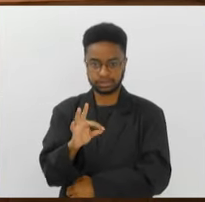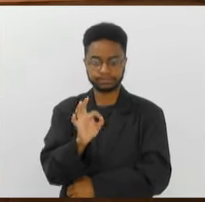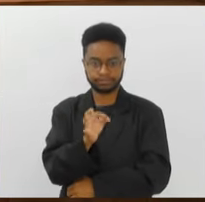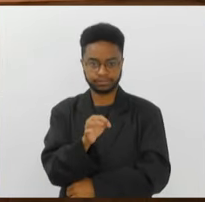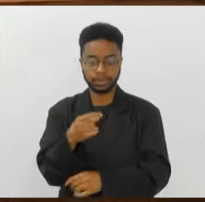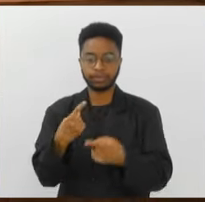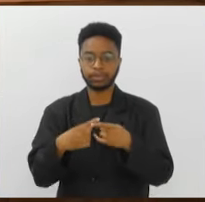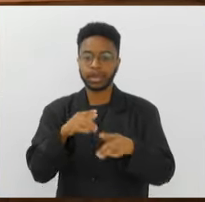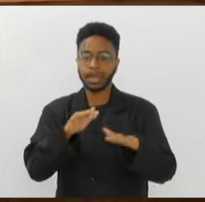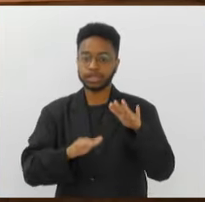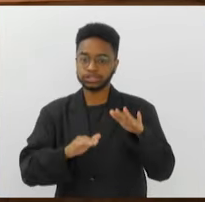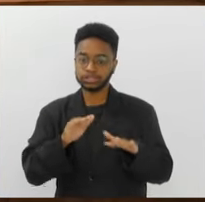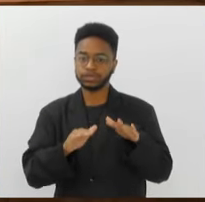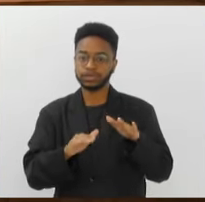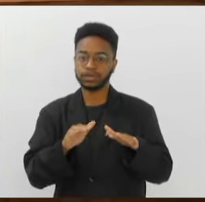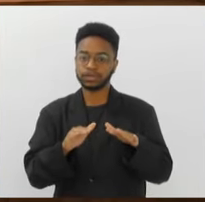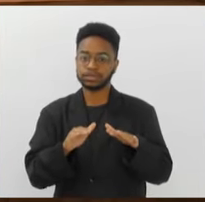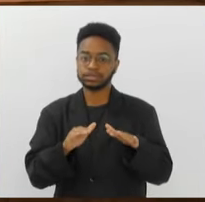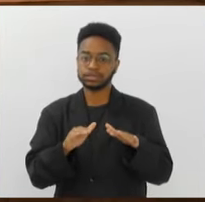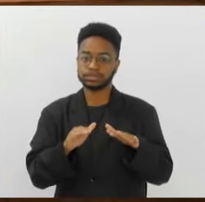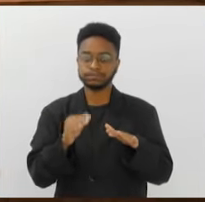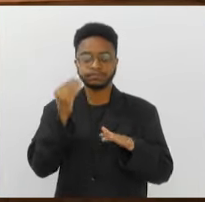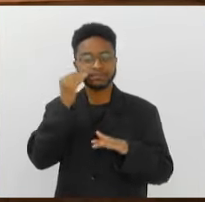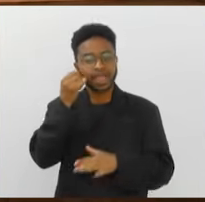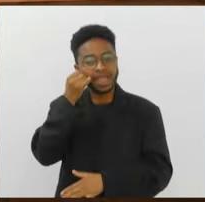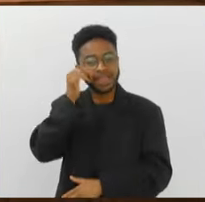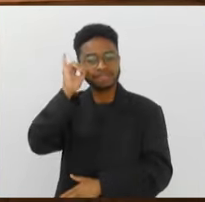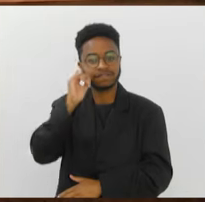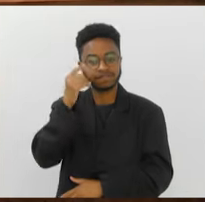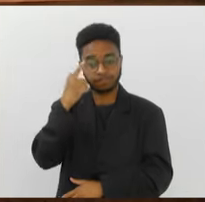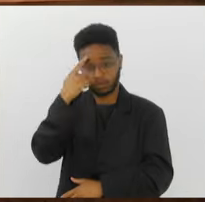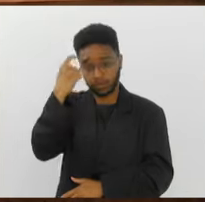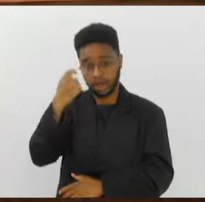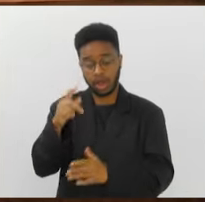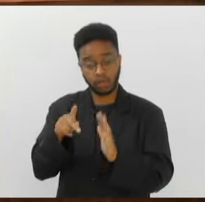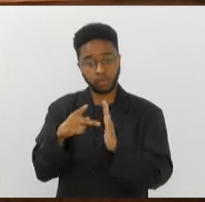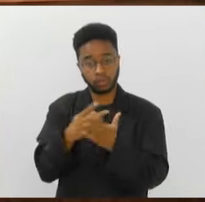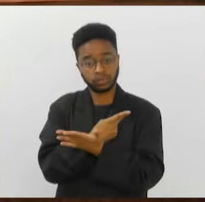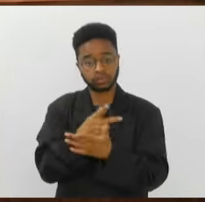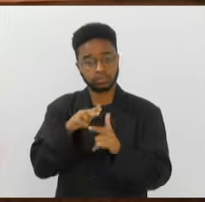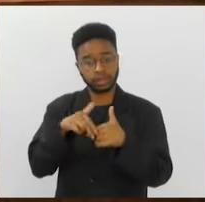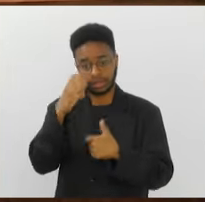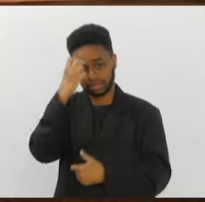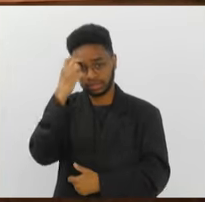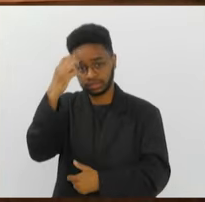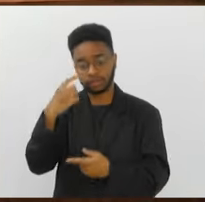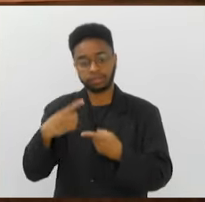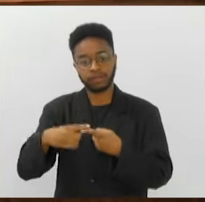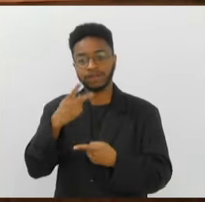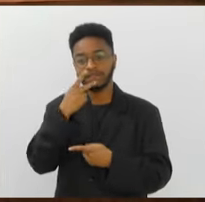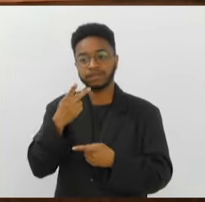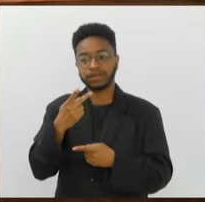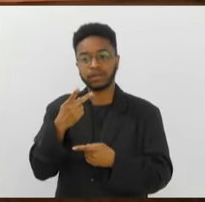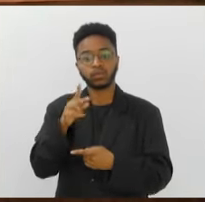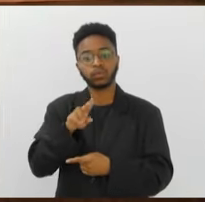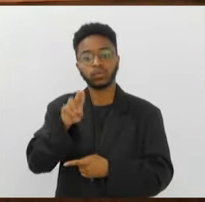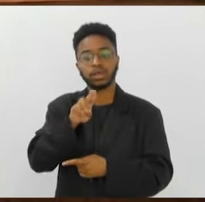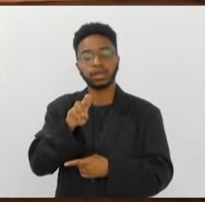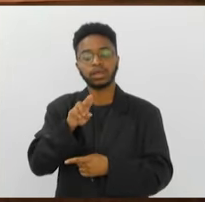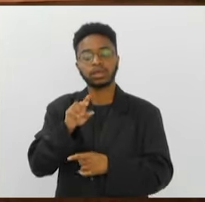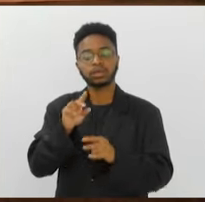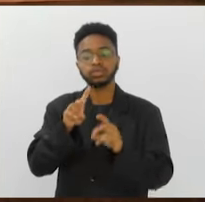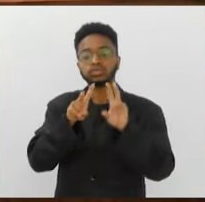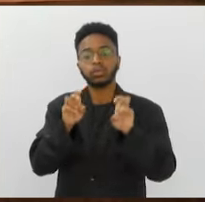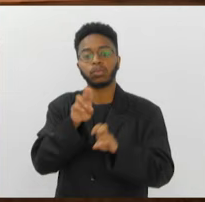Muitas vezes, a prevenção à violência se dá pela inteligência. Ela está falando do celular em